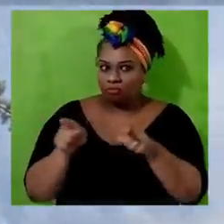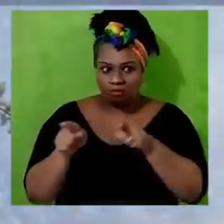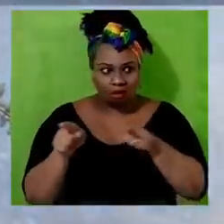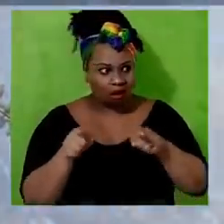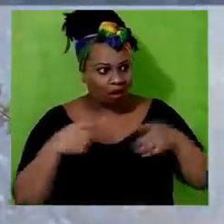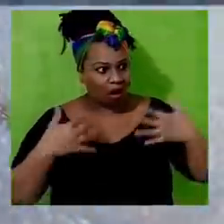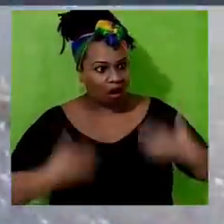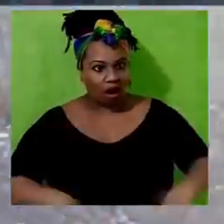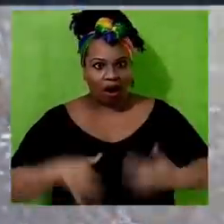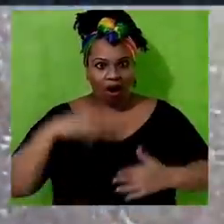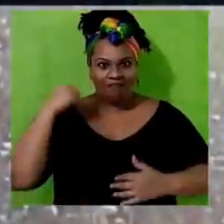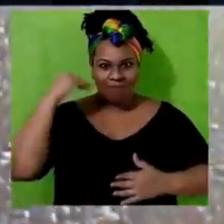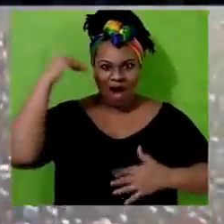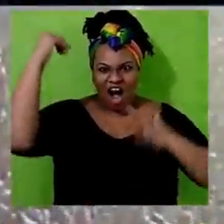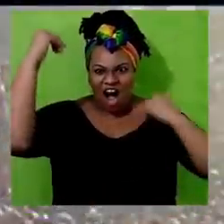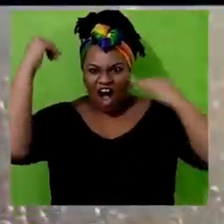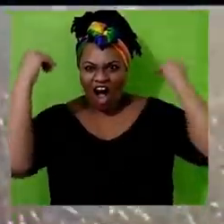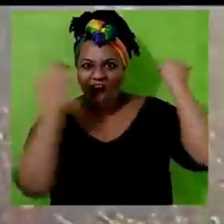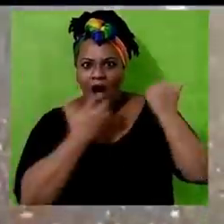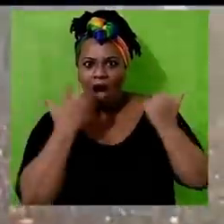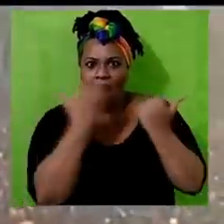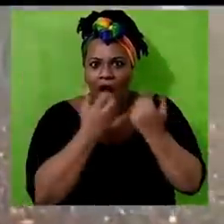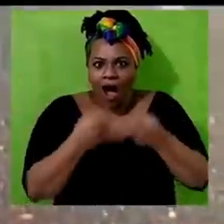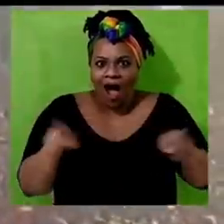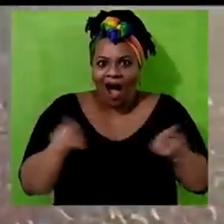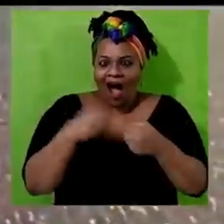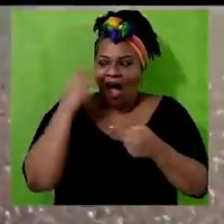junto com o dono de estrela, da música.